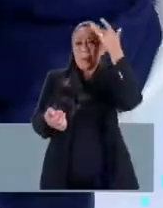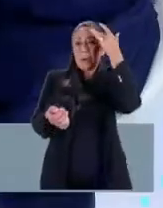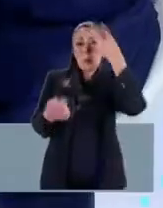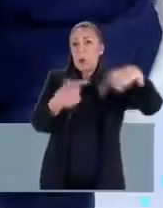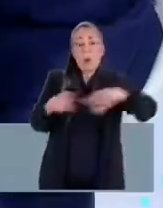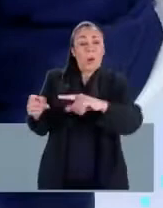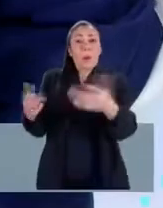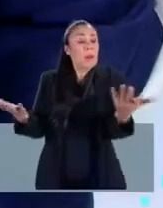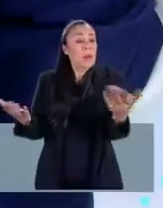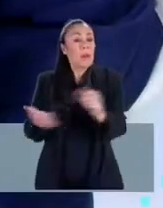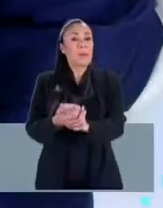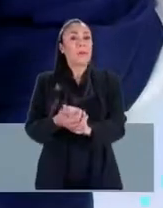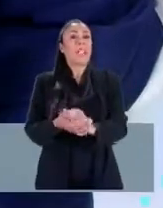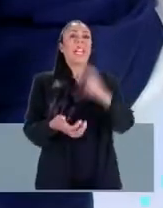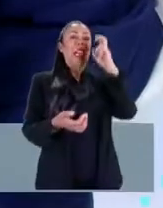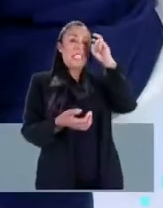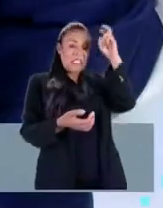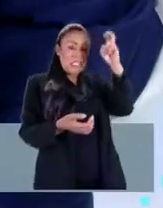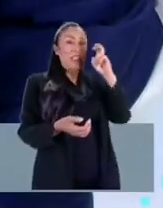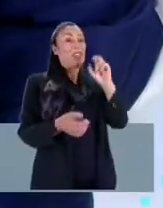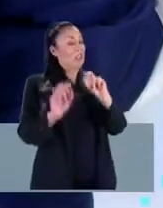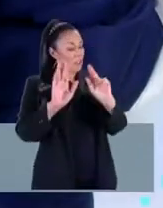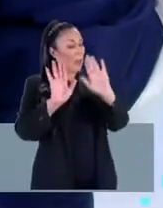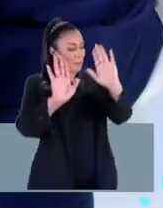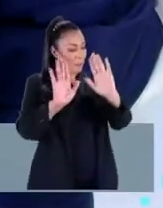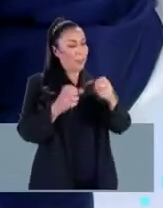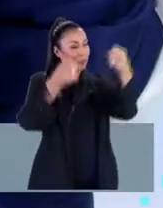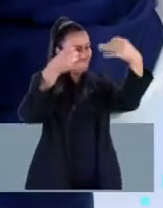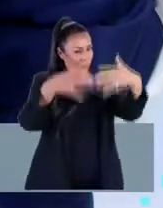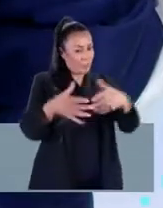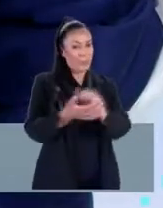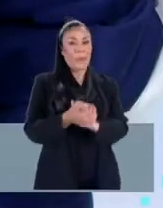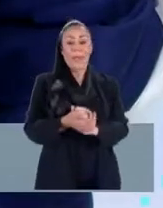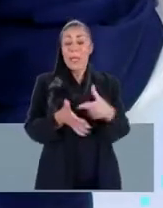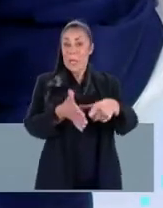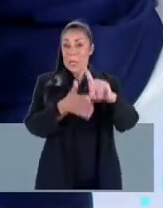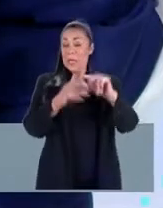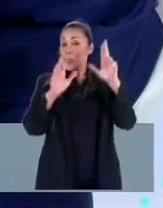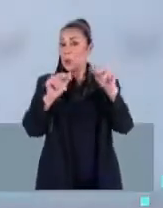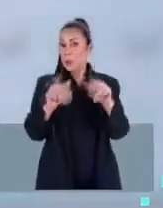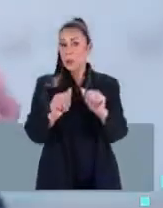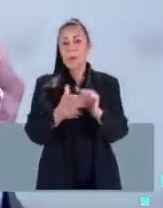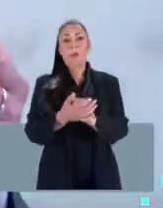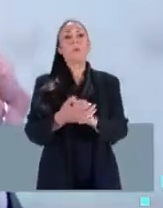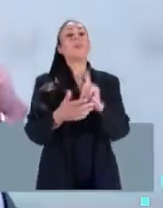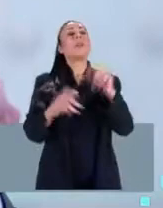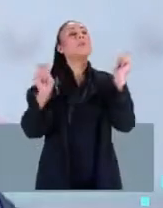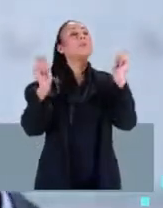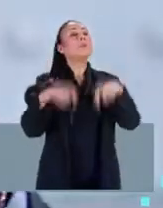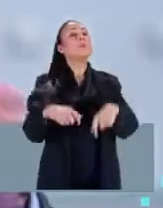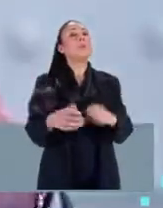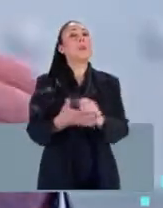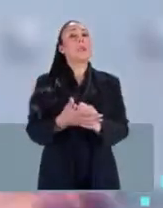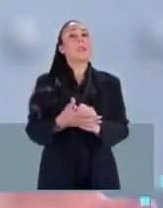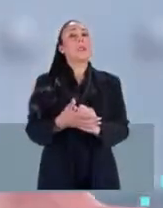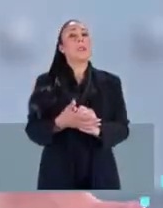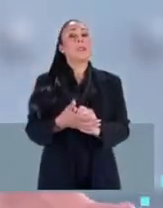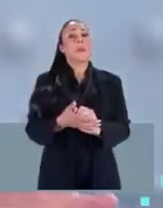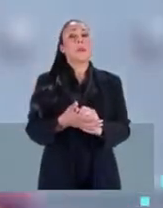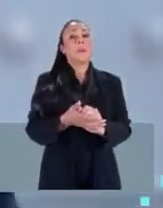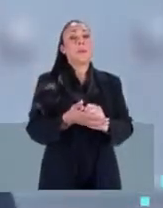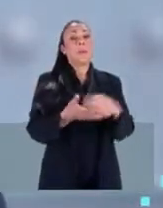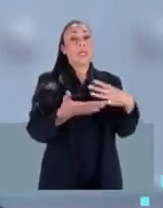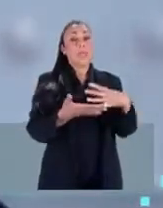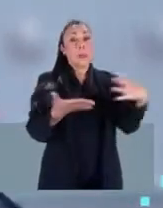de repente. Muito, muito inteligente. Deixa eu lhe contar uma coisa. Nunca, nunca, nunca na vida você poderia caçar uma presidente